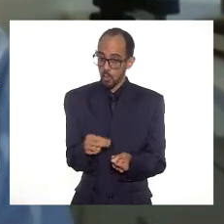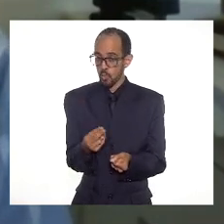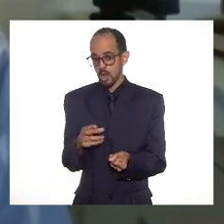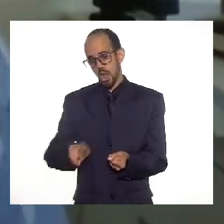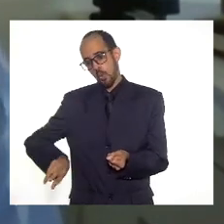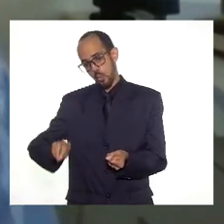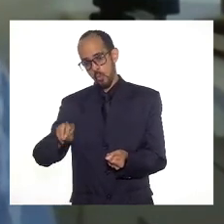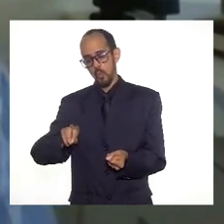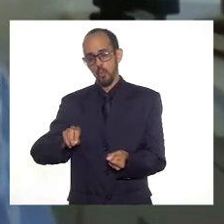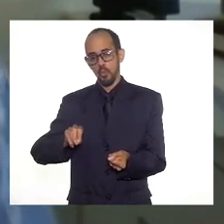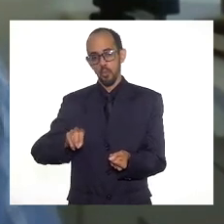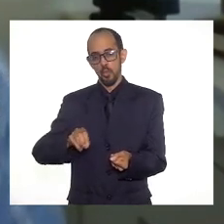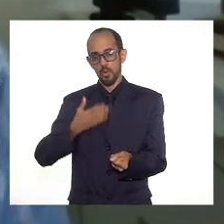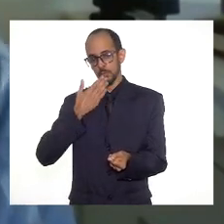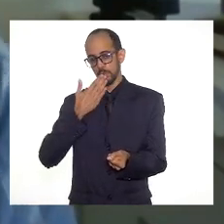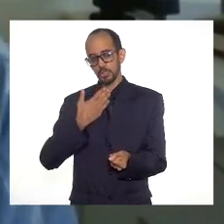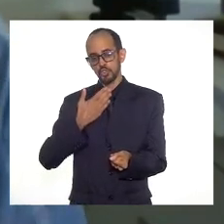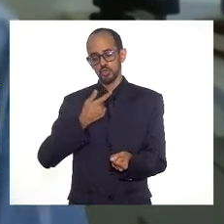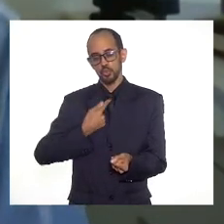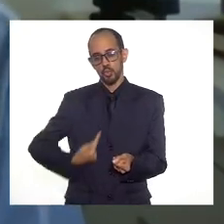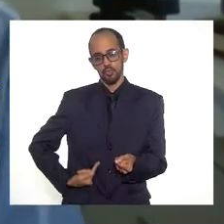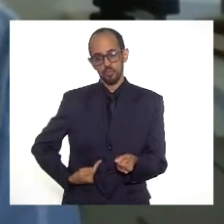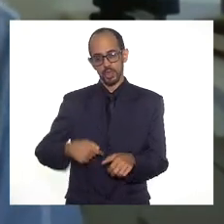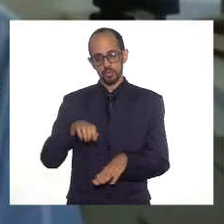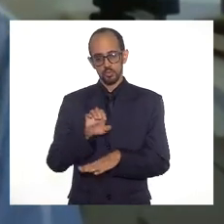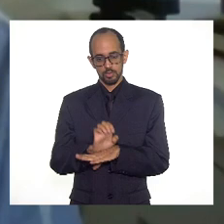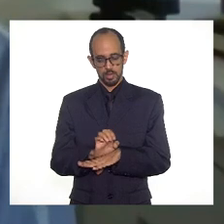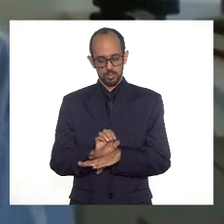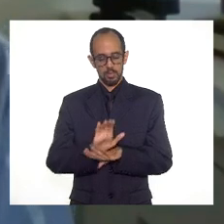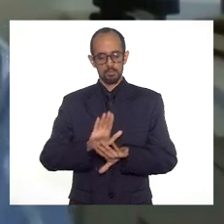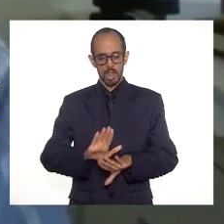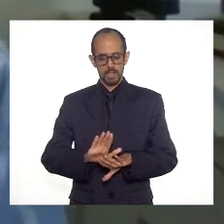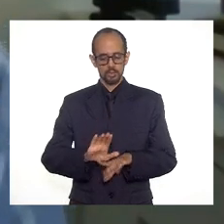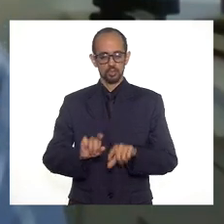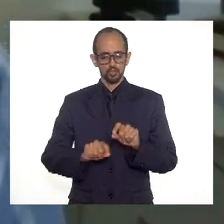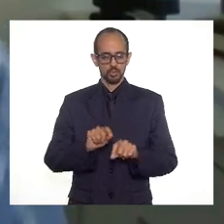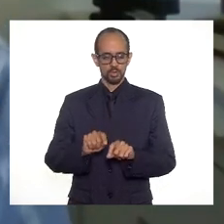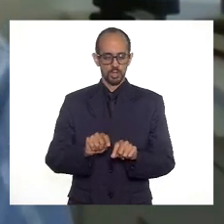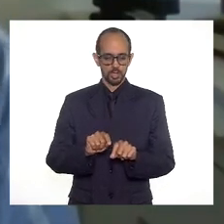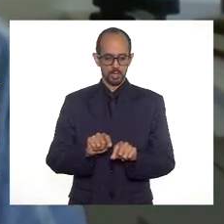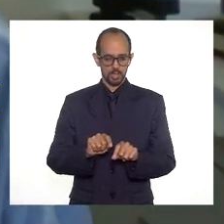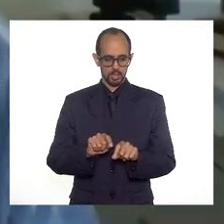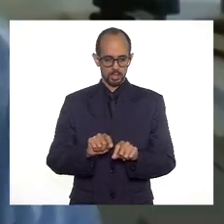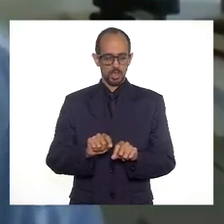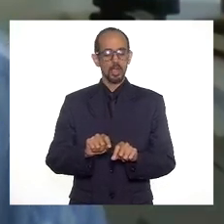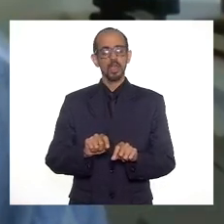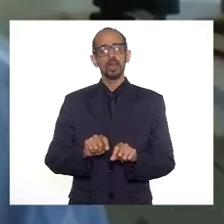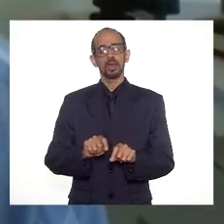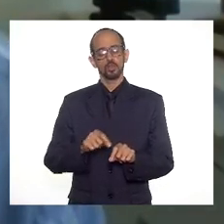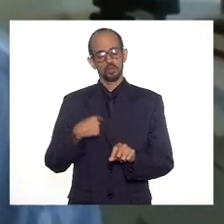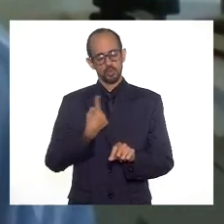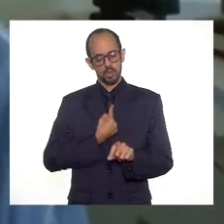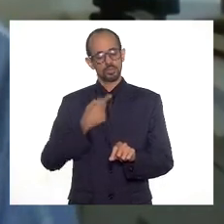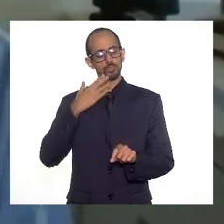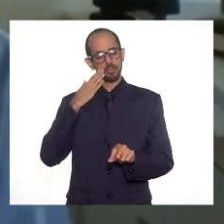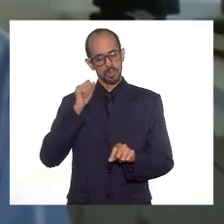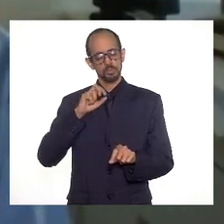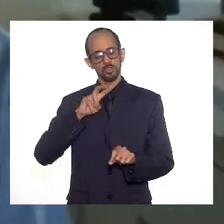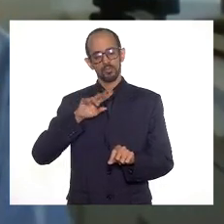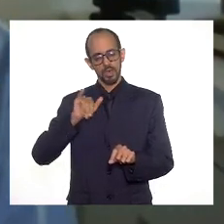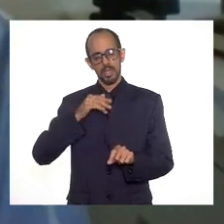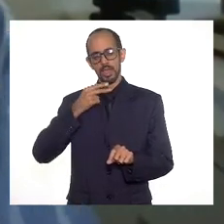adesão do governo do Estado. E, evidentemente, dirá que sim,